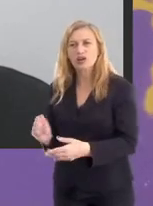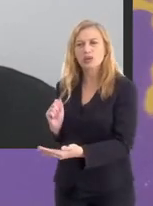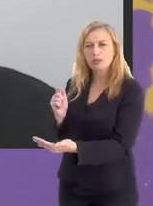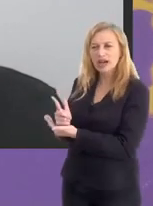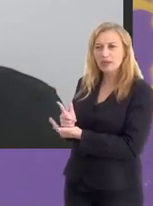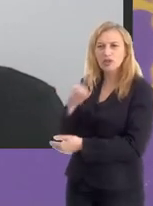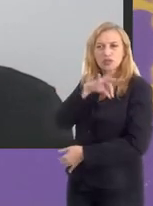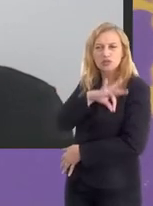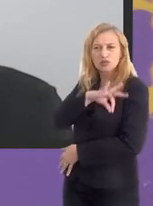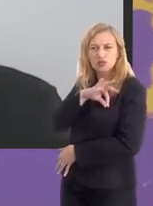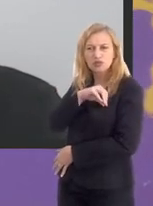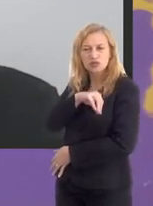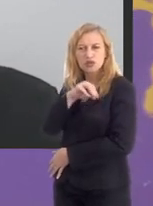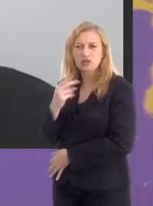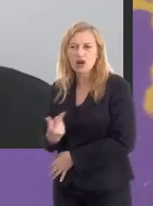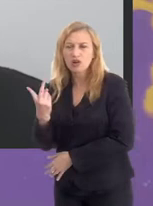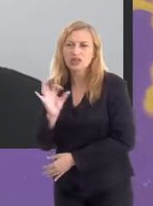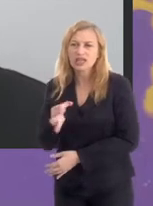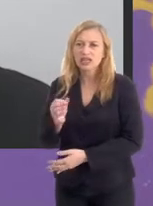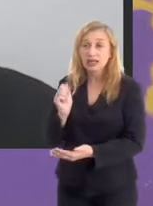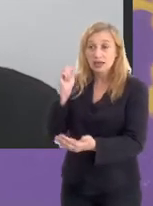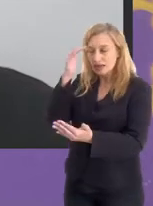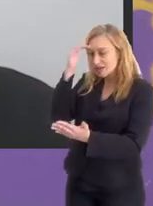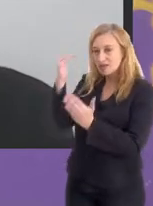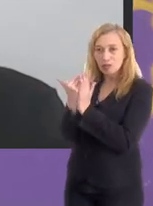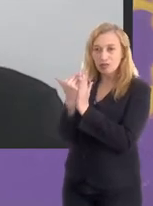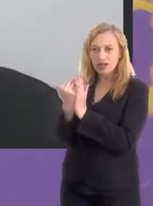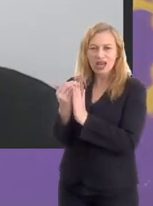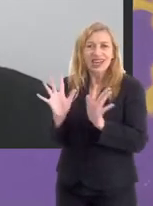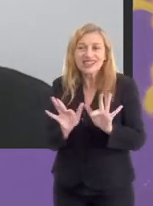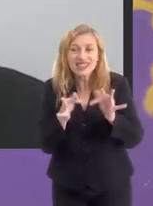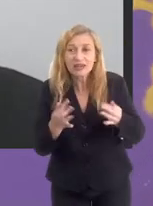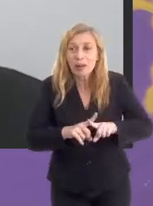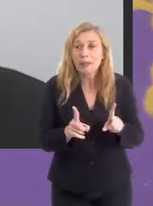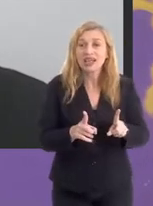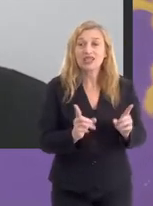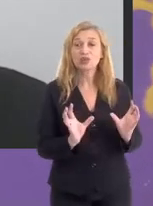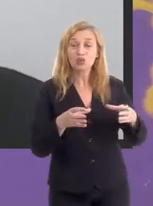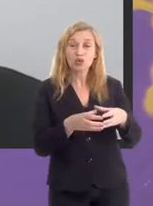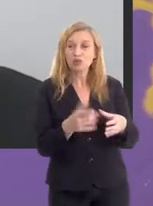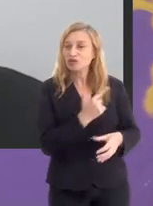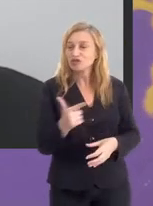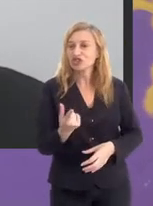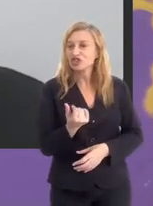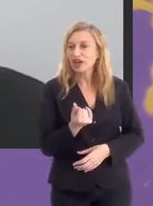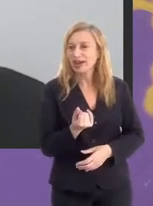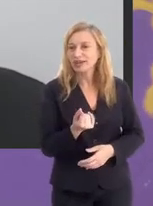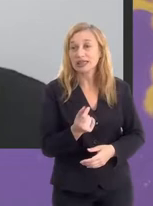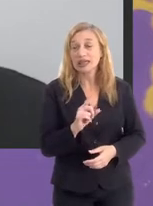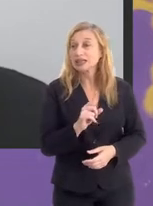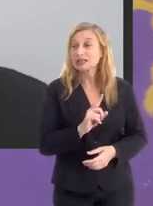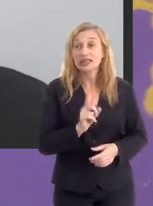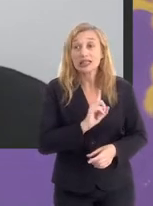funcionários um pagamento de um determinado valor mensal e cumprir na data estabelecida eu acho muito sim ah mas o clube não tinha dinheiro